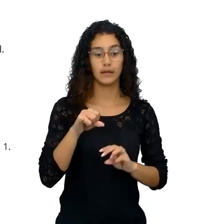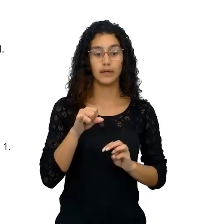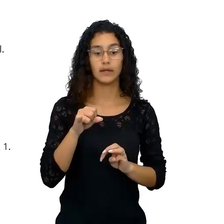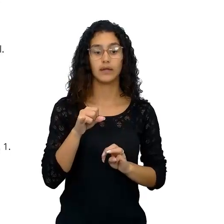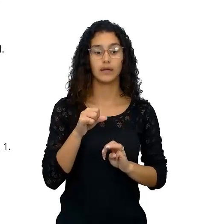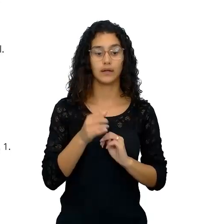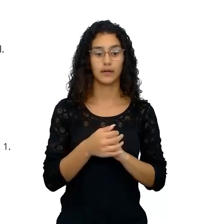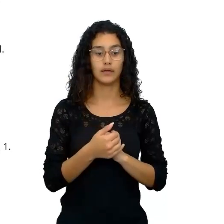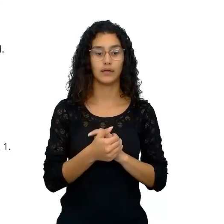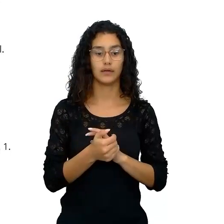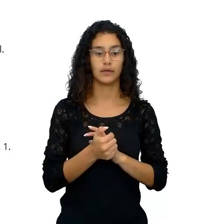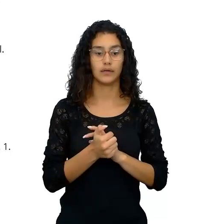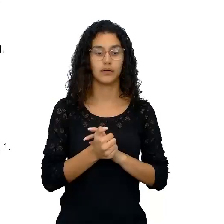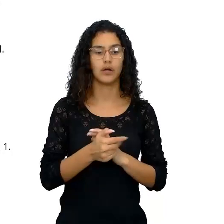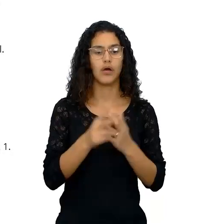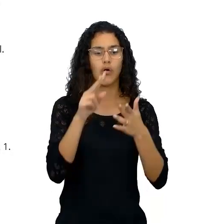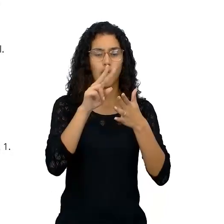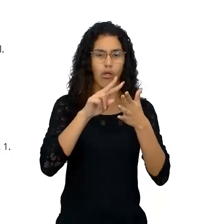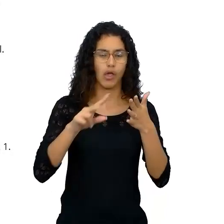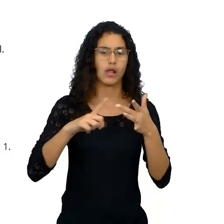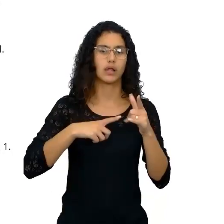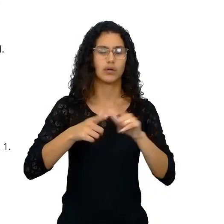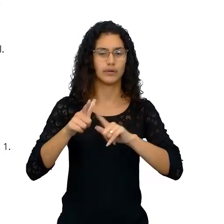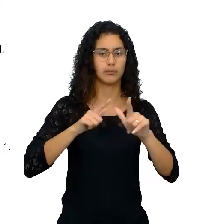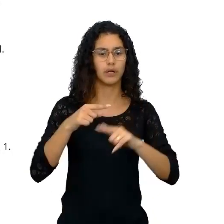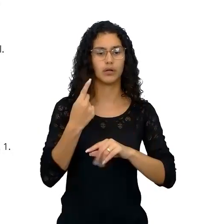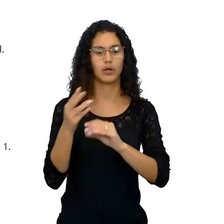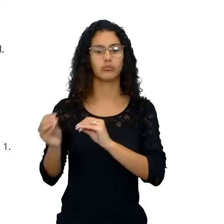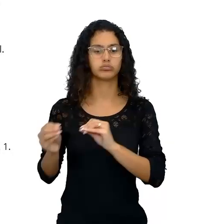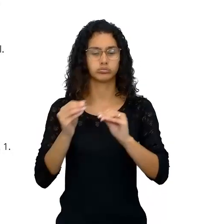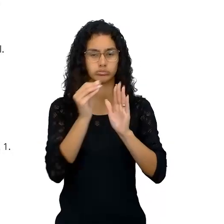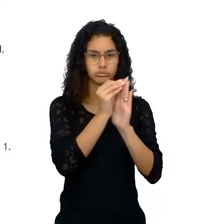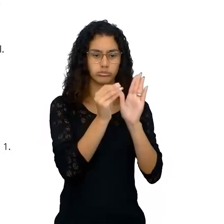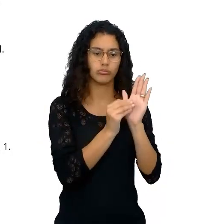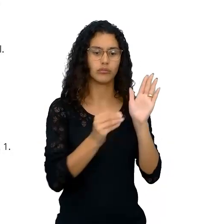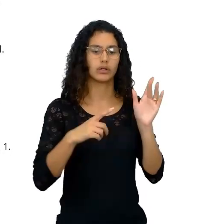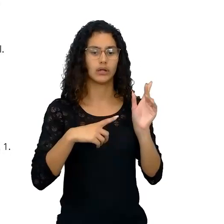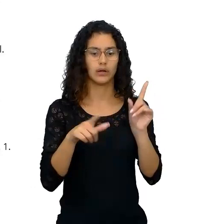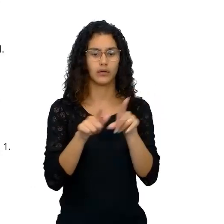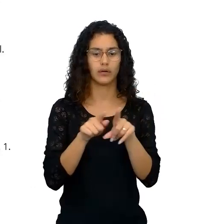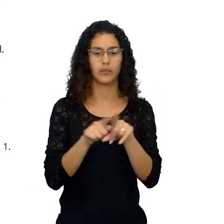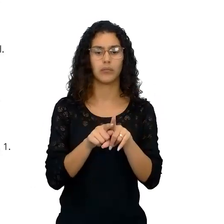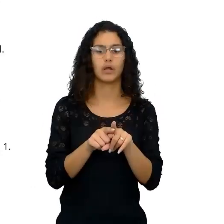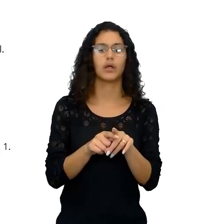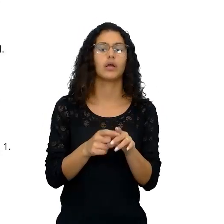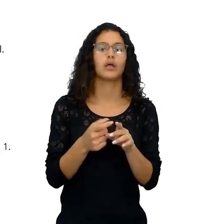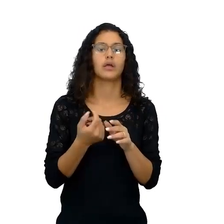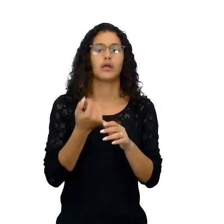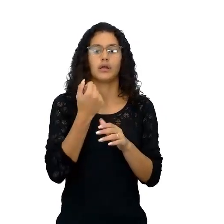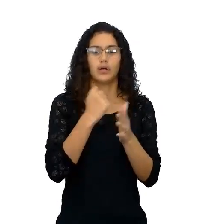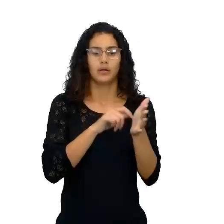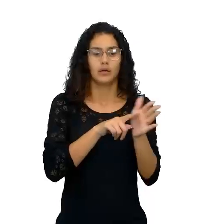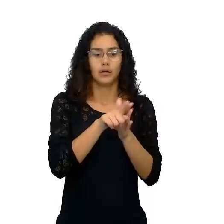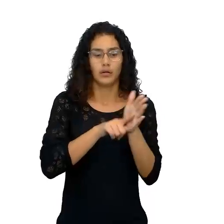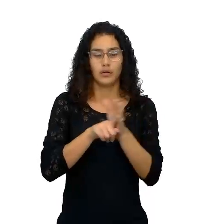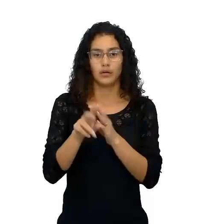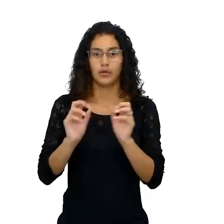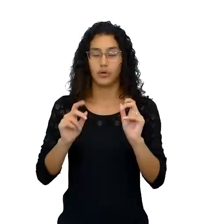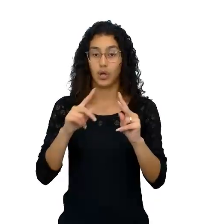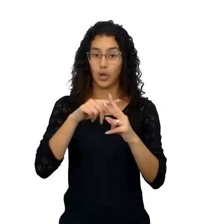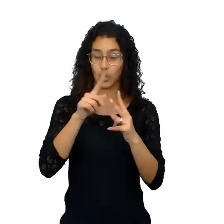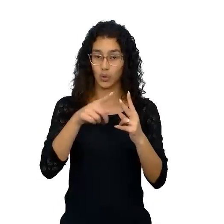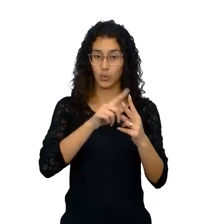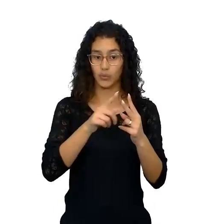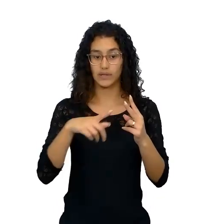aqui olhar os trabalhos que a gente trouxe sobre ensino por investigação, estão aqui. São 2